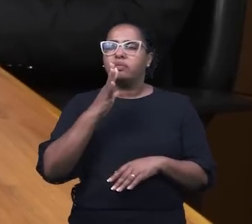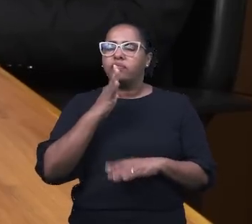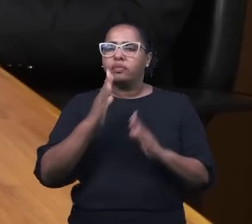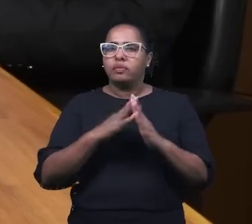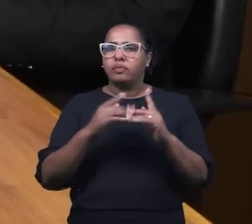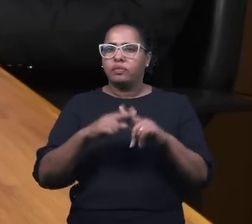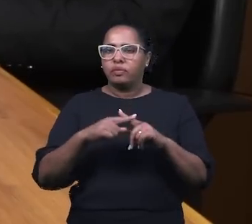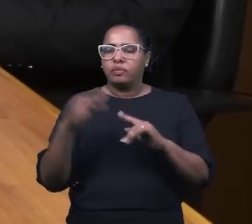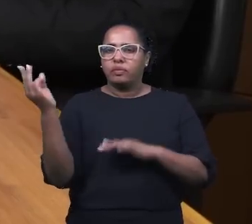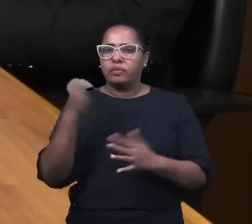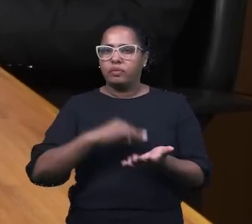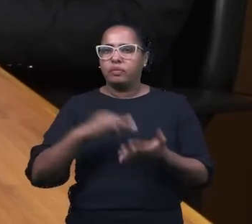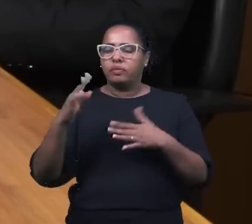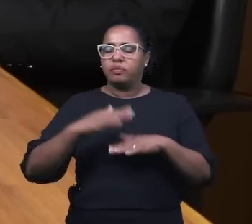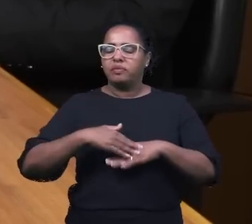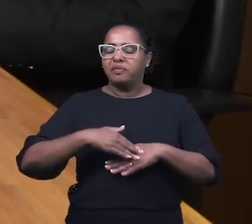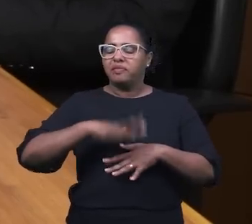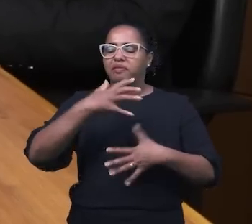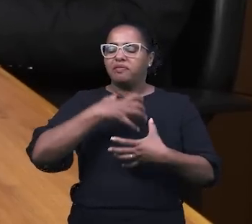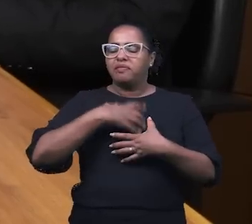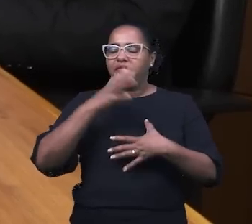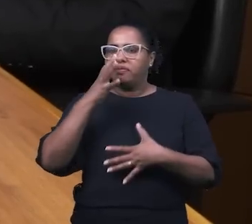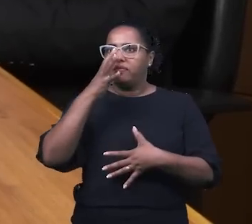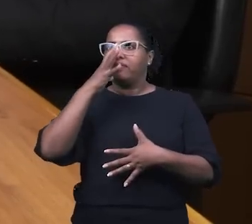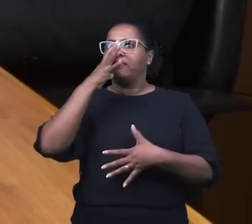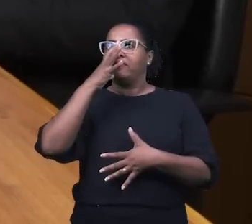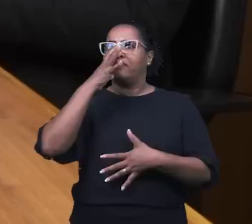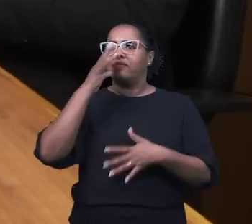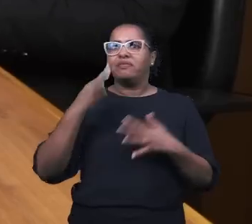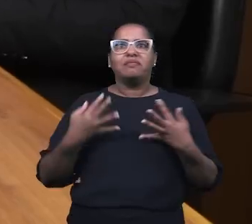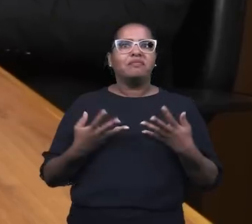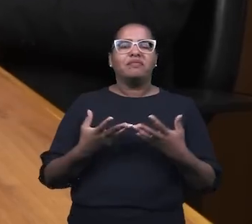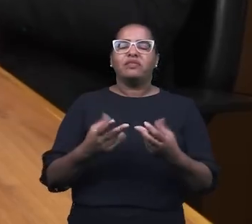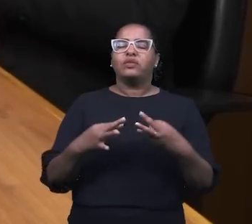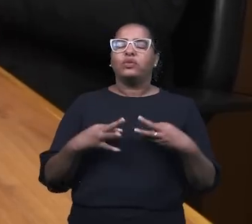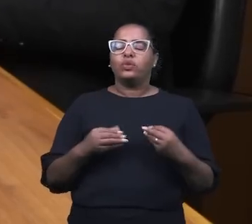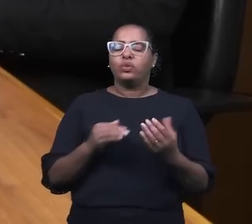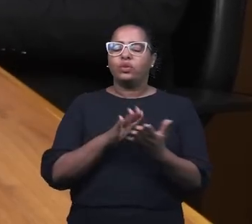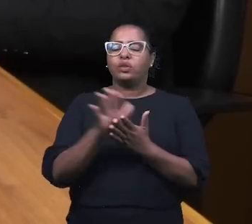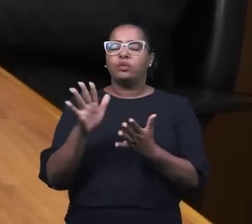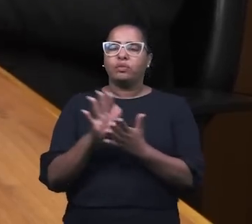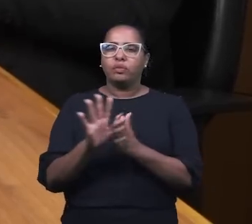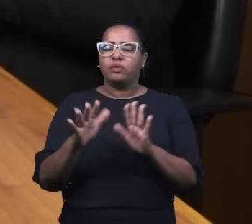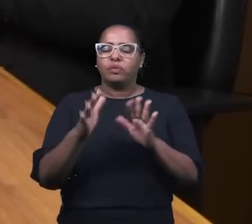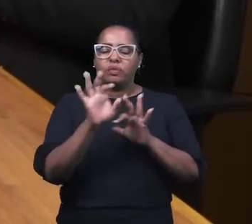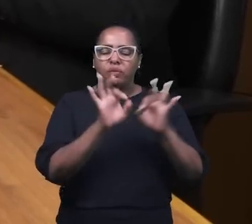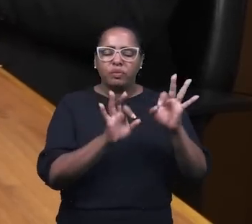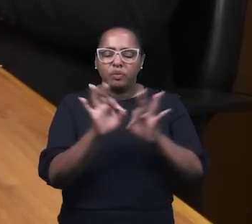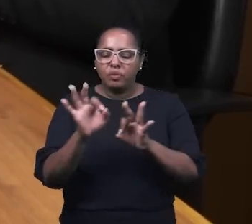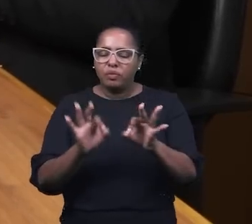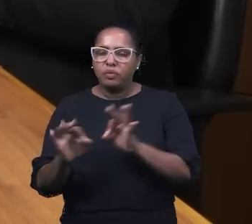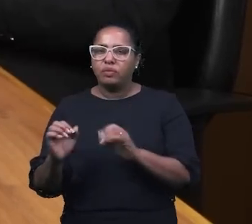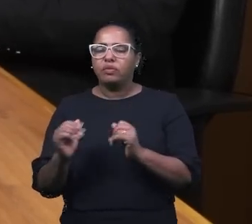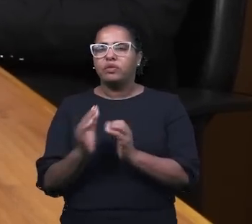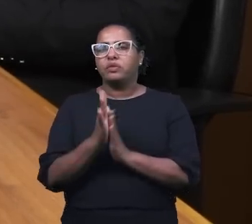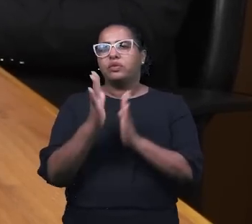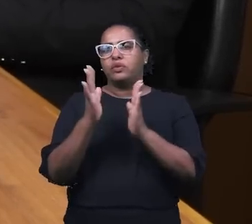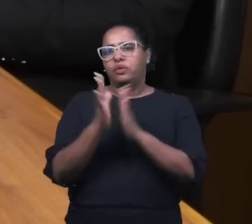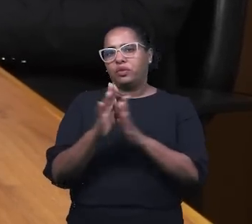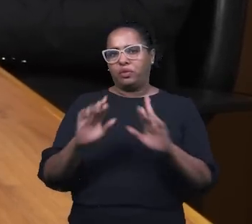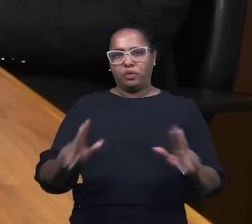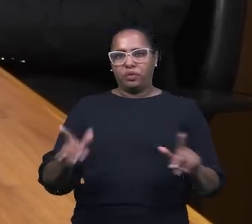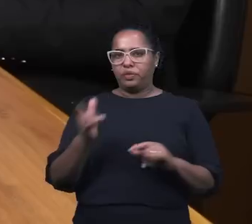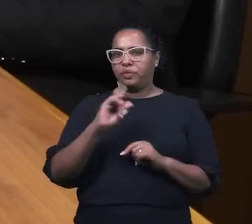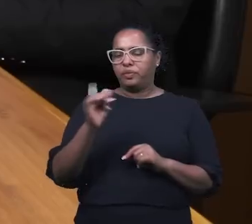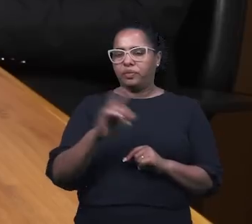a Igreja Cristã Maranata, mais se maravilham com tudo que é produzido, com a nossa organização, e o louvor